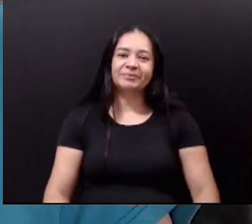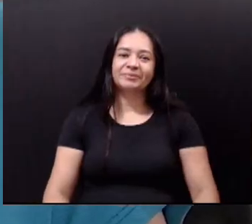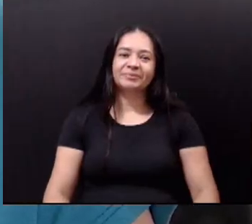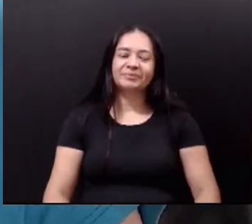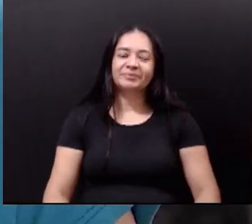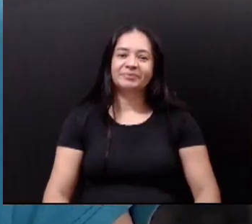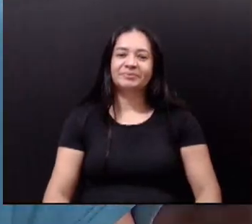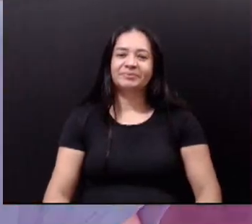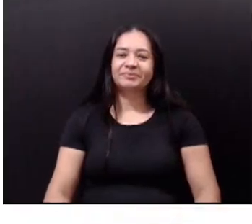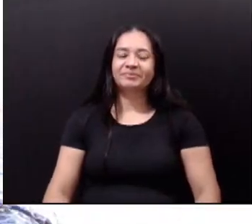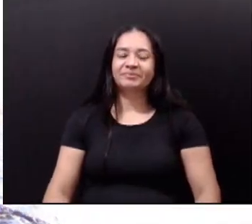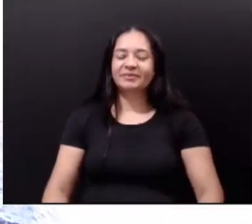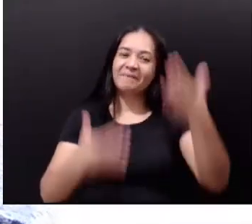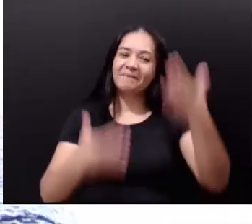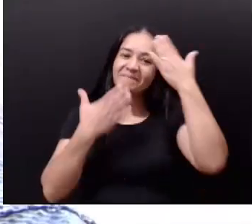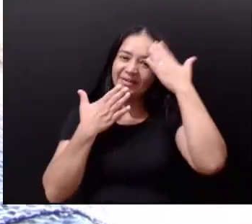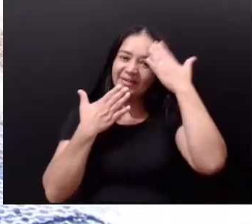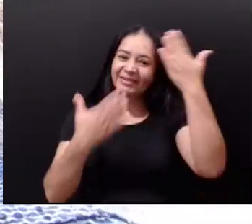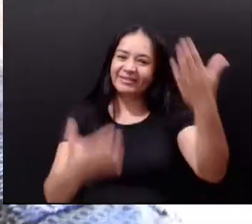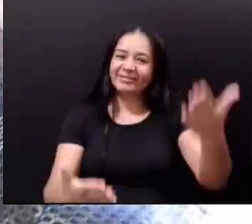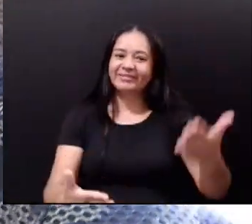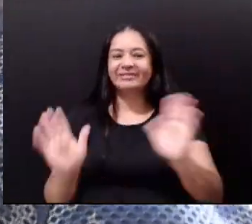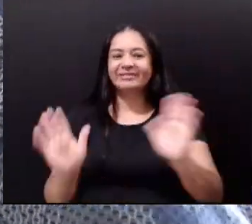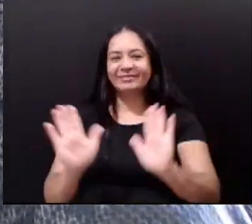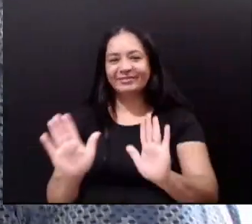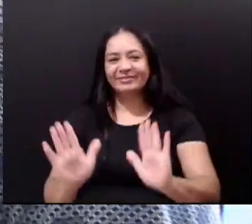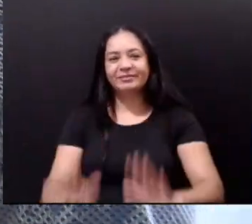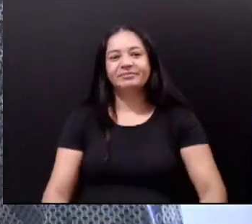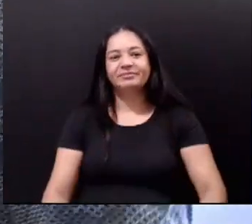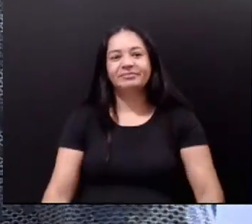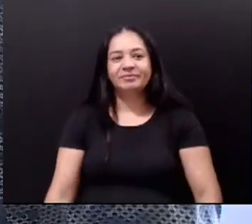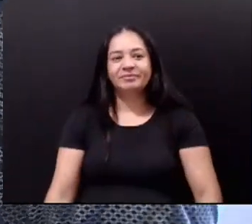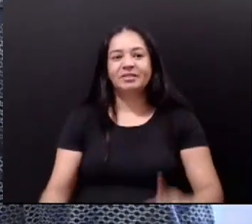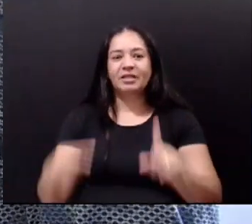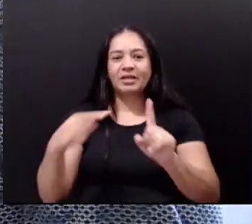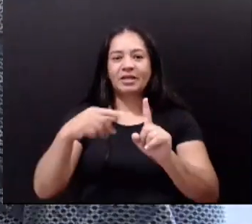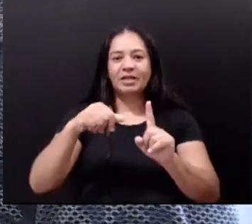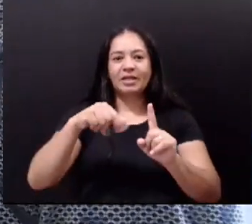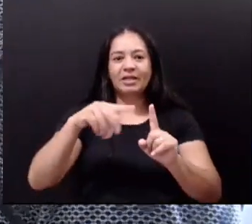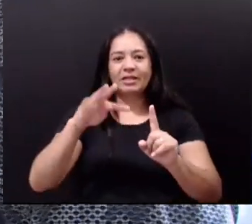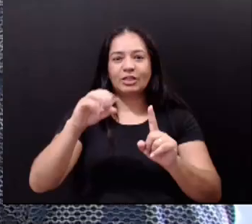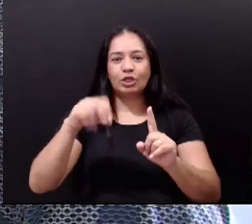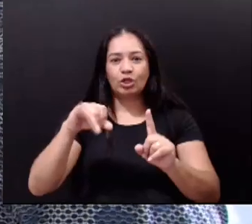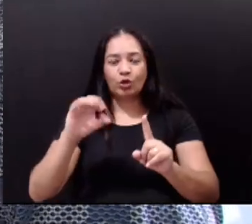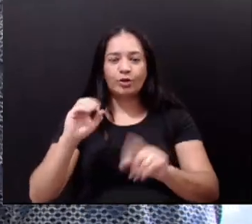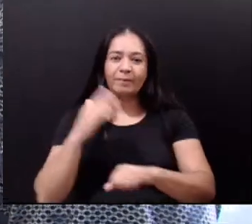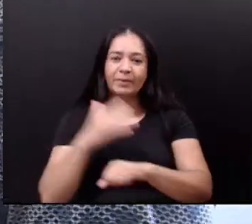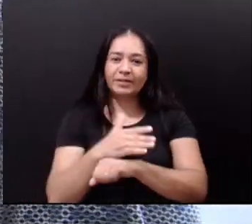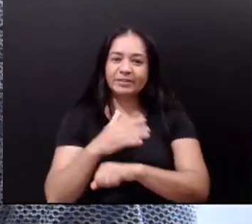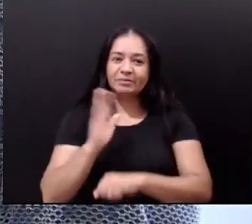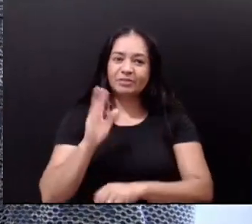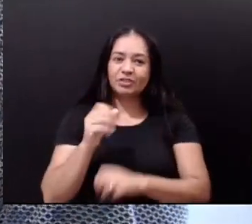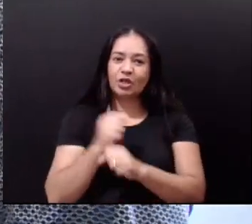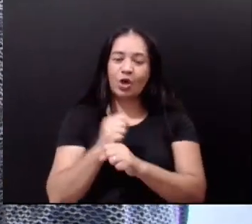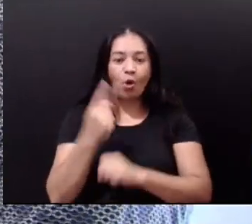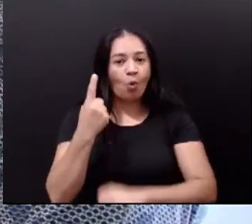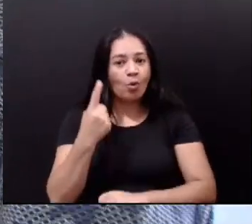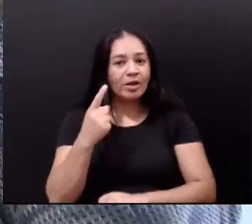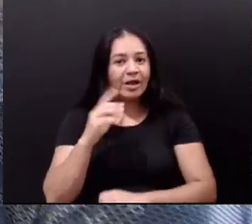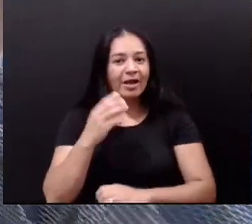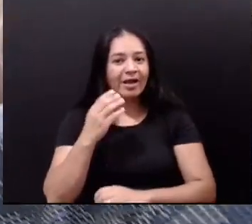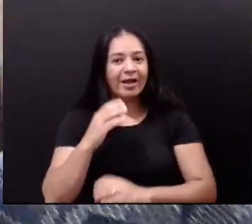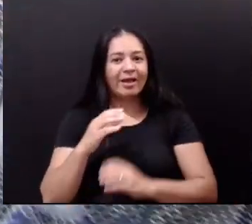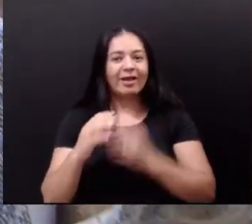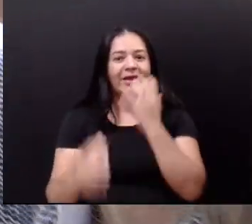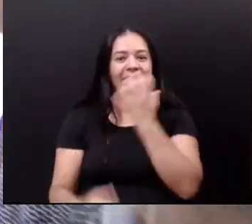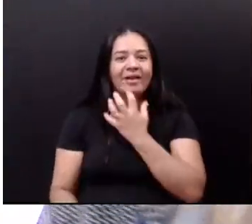Obrigada. Nada. A Antônia já vem aqui há 1 ano e vocês viram que ela é uma cantora muito entregue, né? Você